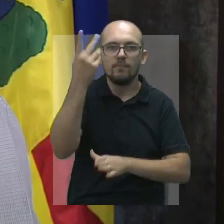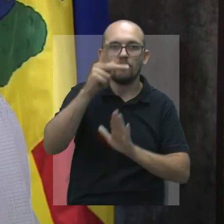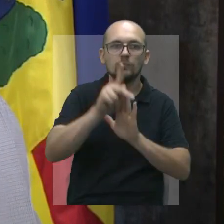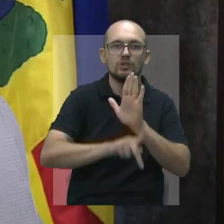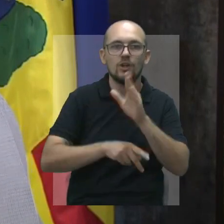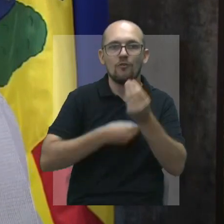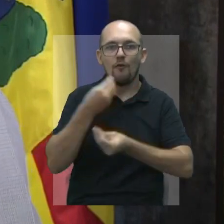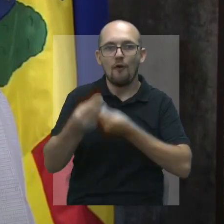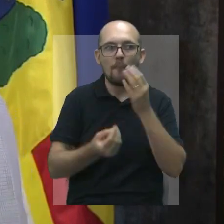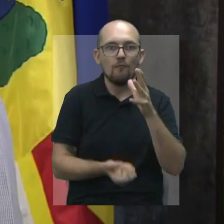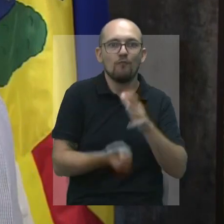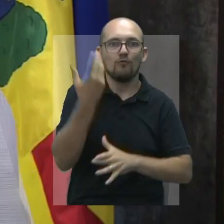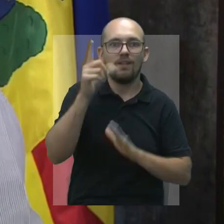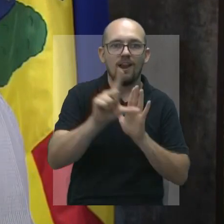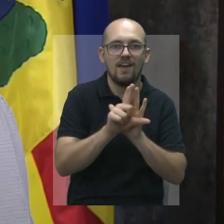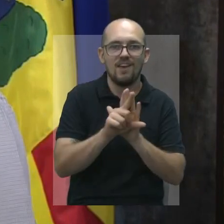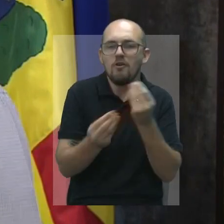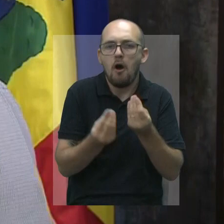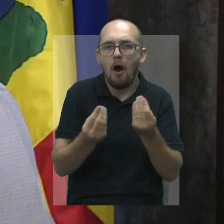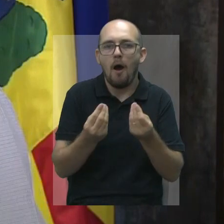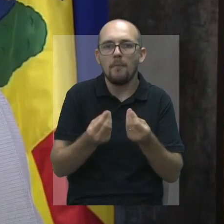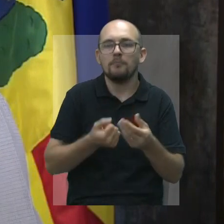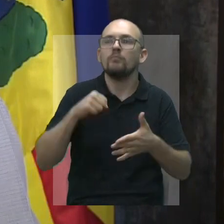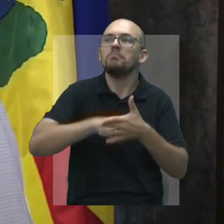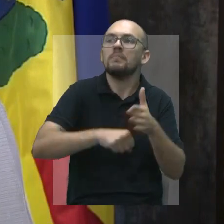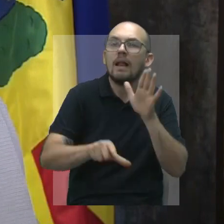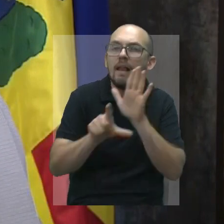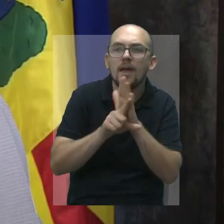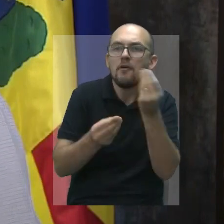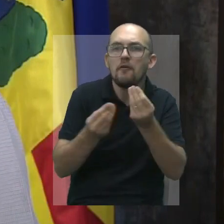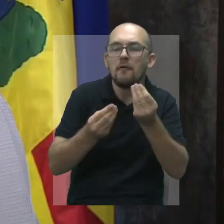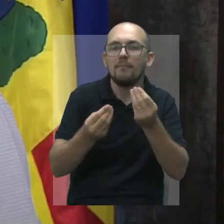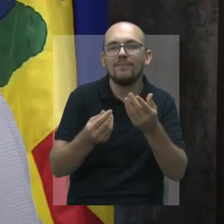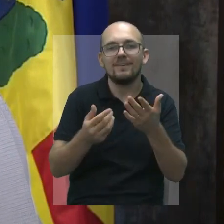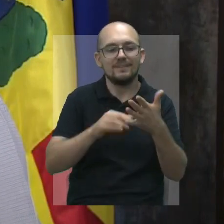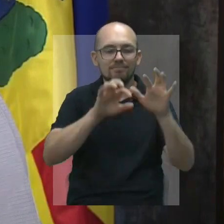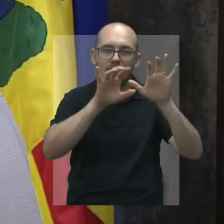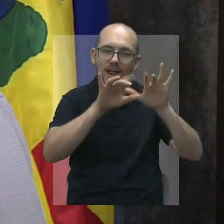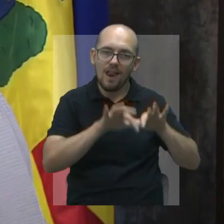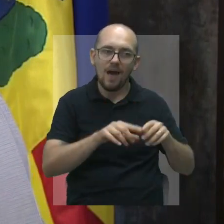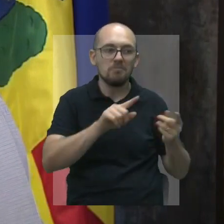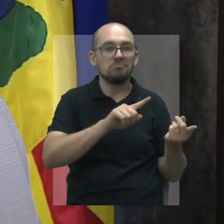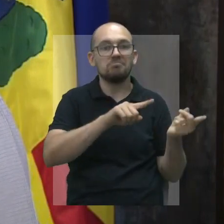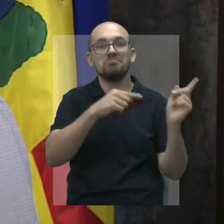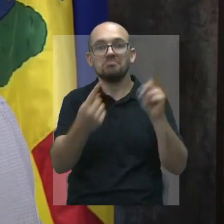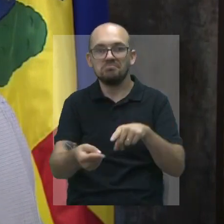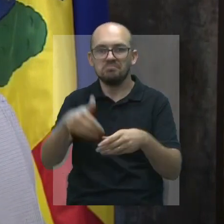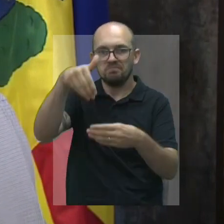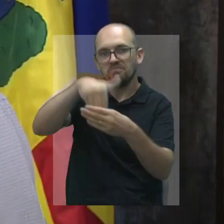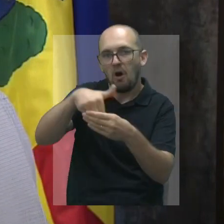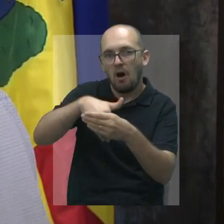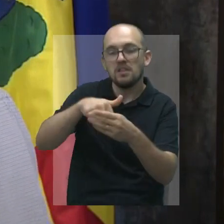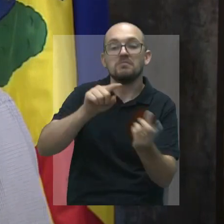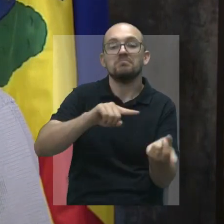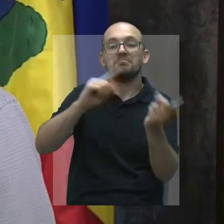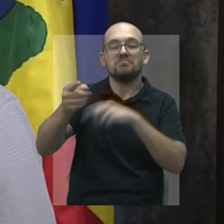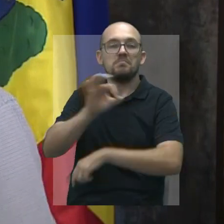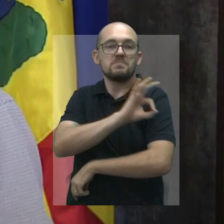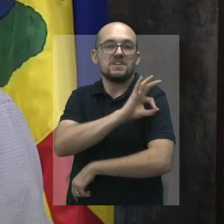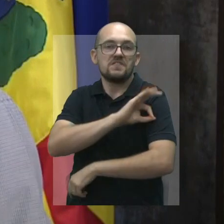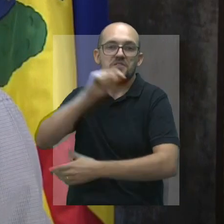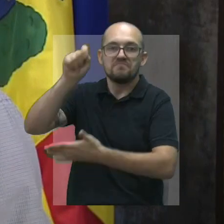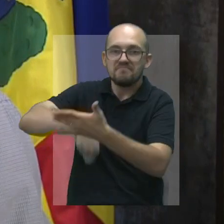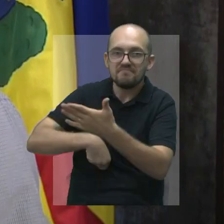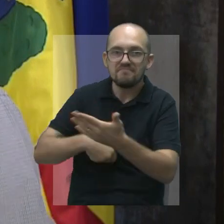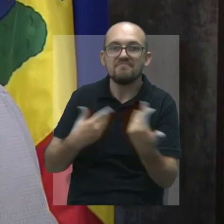que nasce um projeto de lei que vira a lei ou não, né? Depende da aprovação, depende da sanção do prefeito. Enfim, a